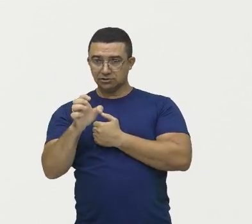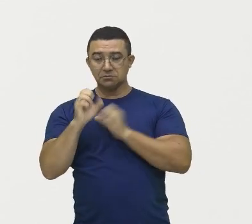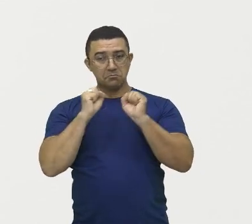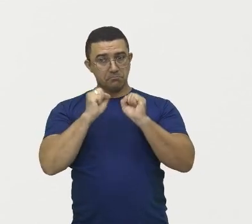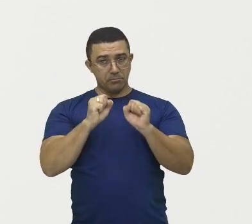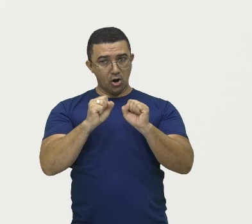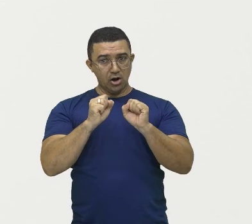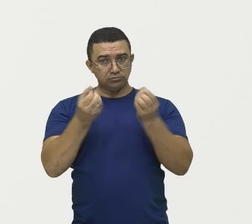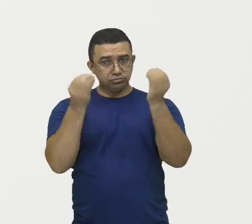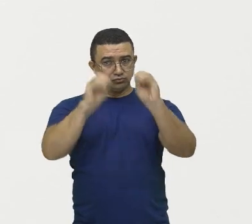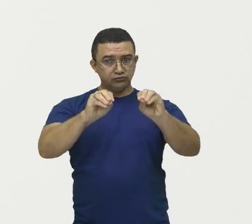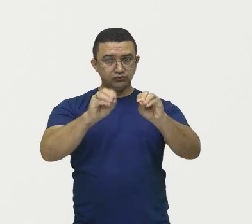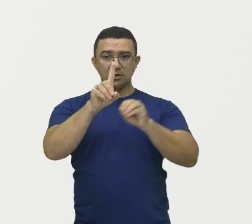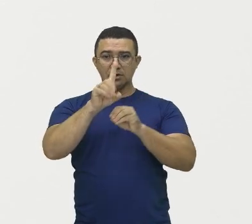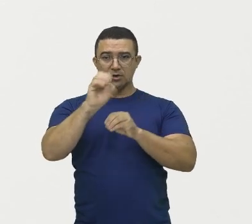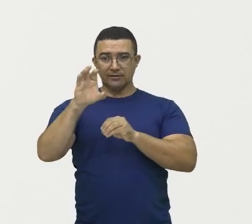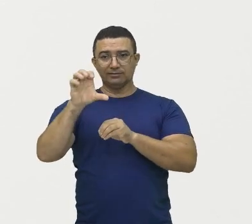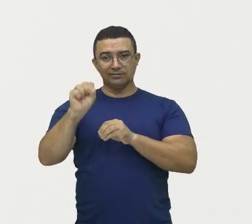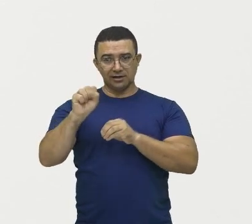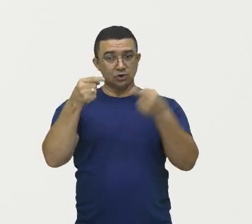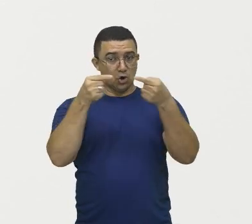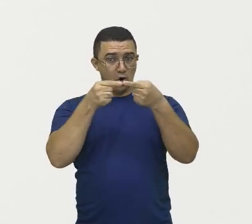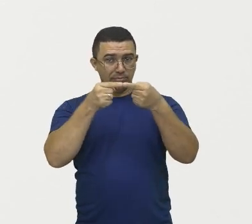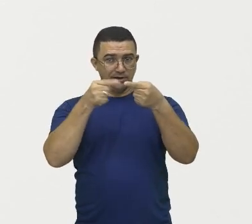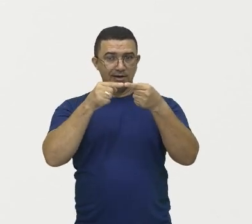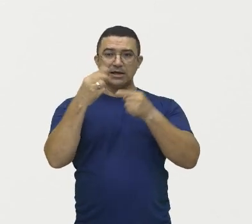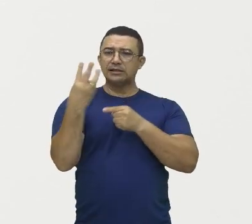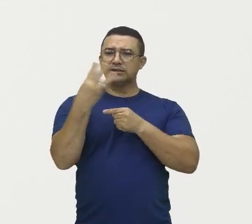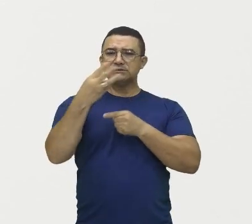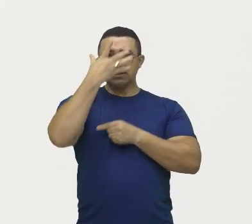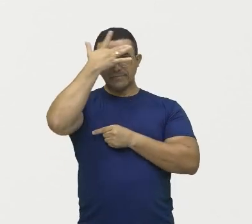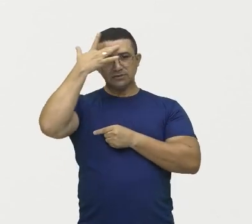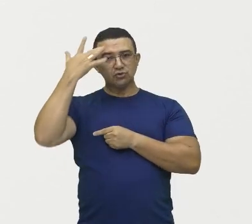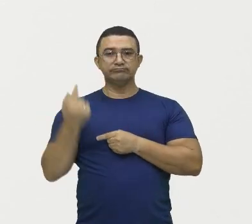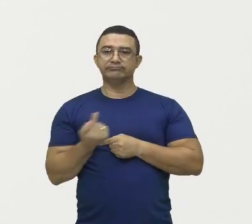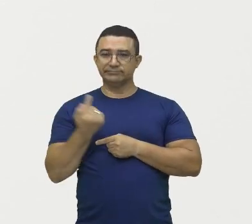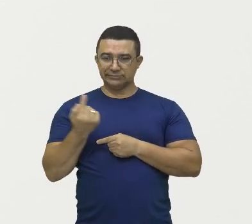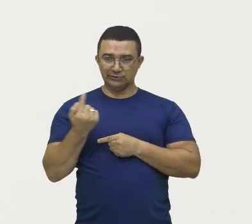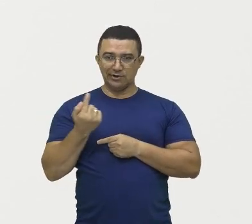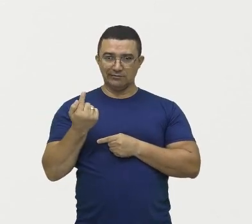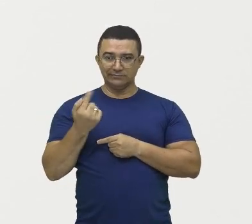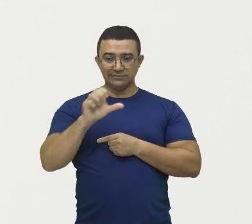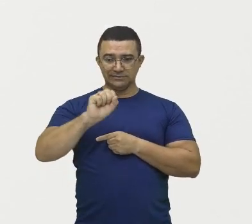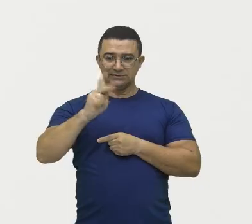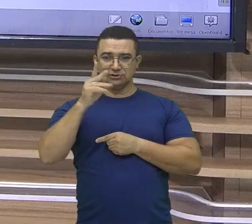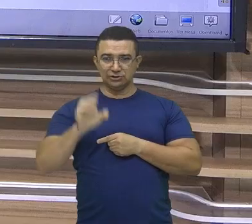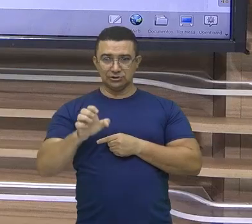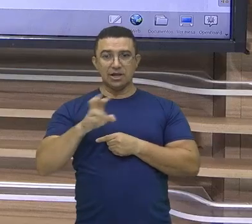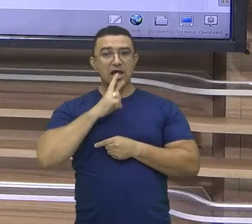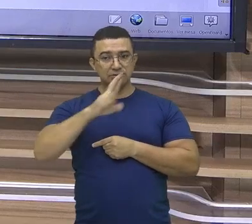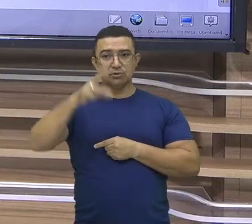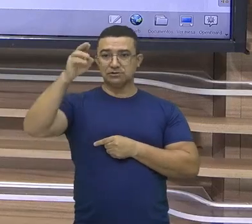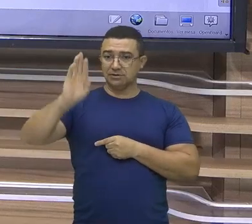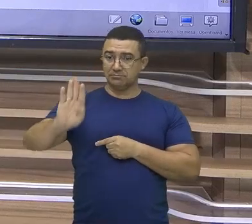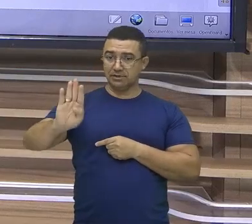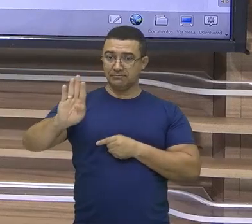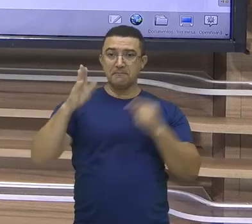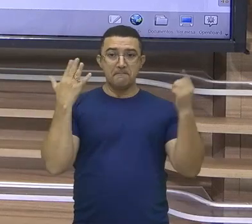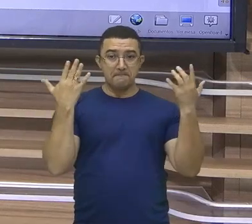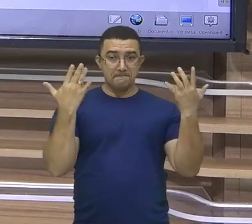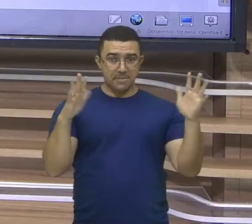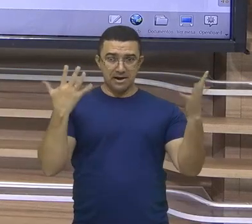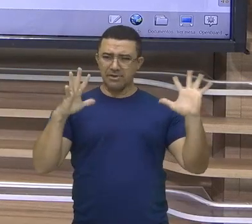por does. Então, está correto aí a resposta, né, que é letra B. Tá certo, gente? Então, parabéns a